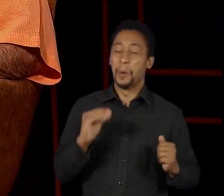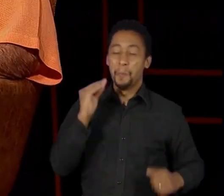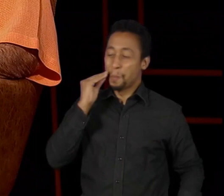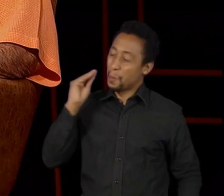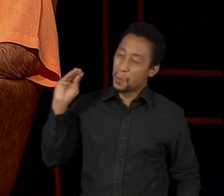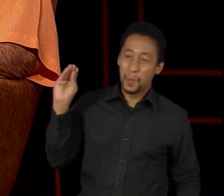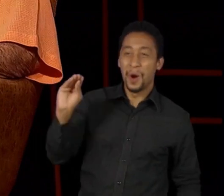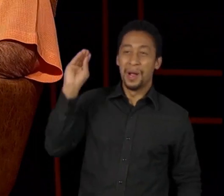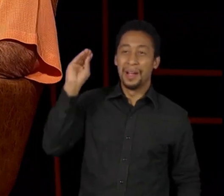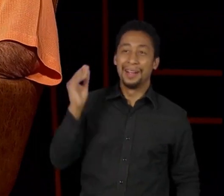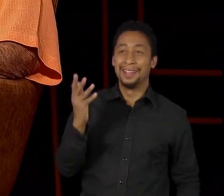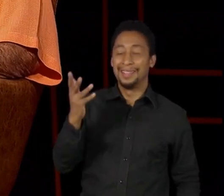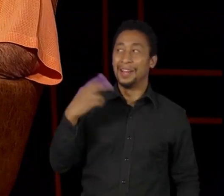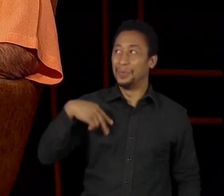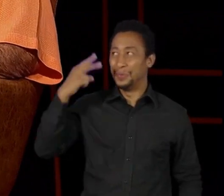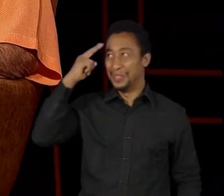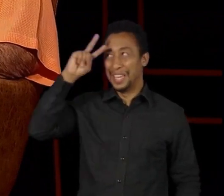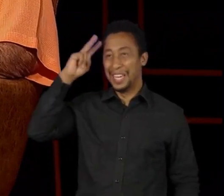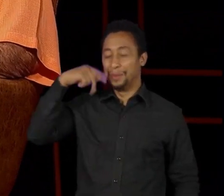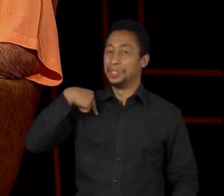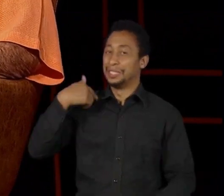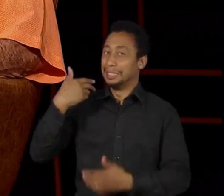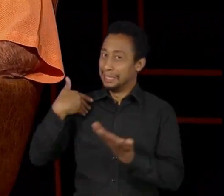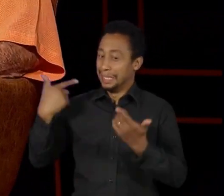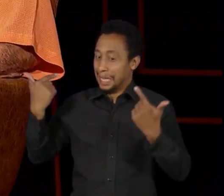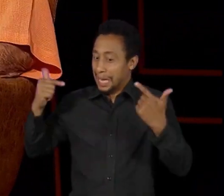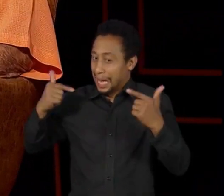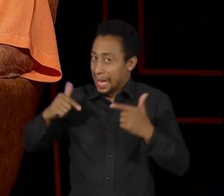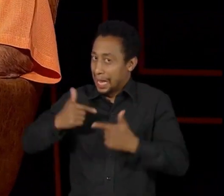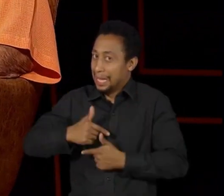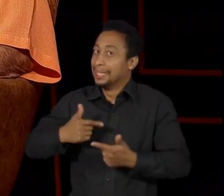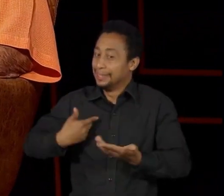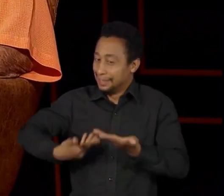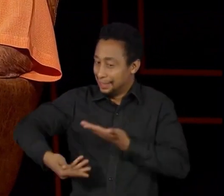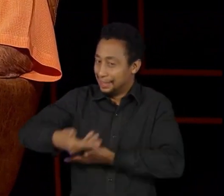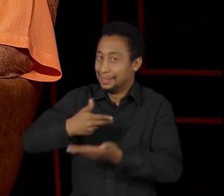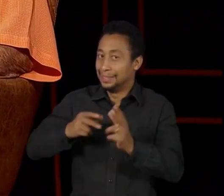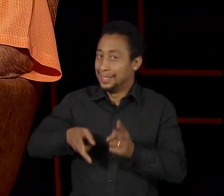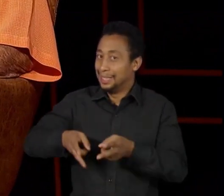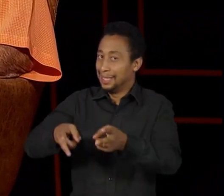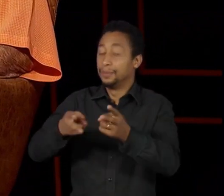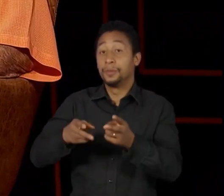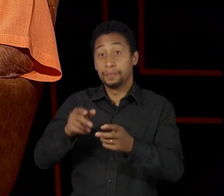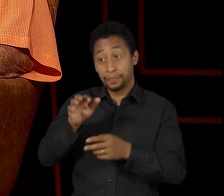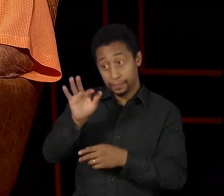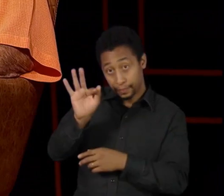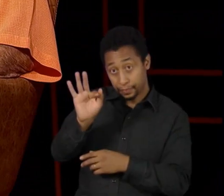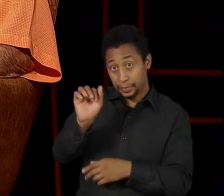Como nós ríamos, cara. Nós ríamos muito. O Fagundes,